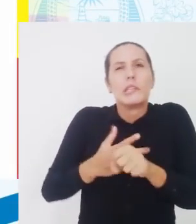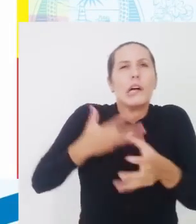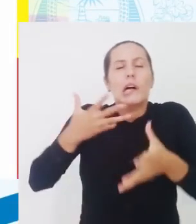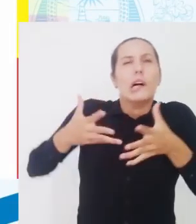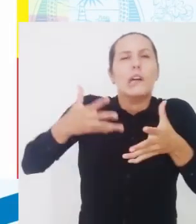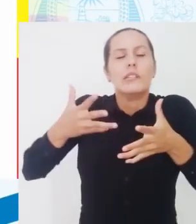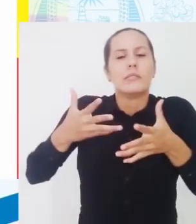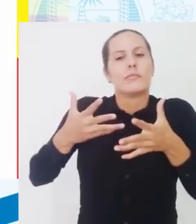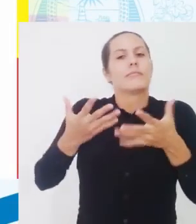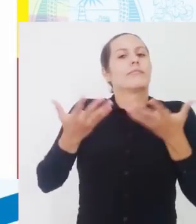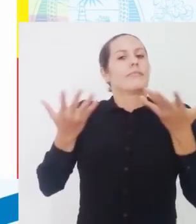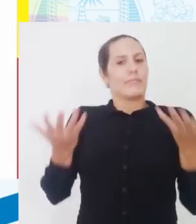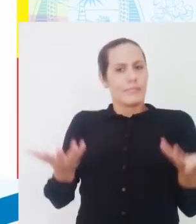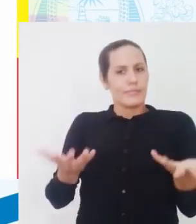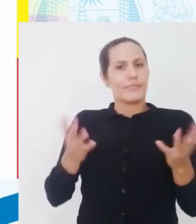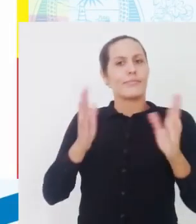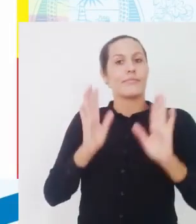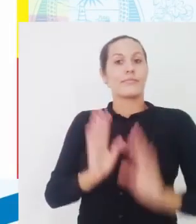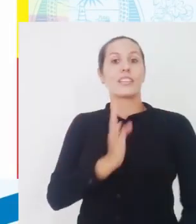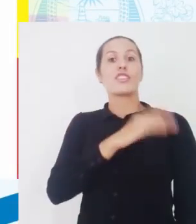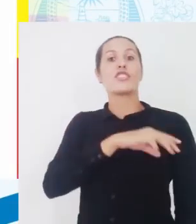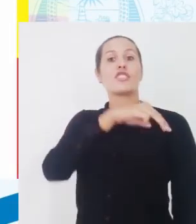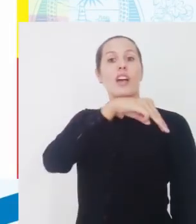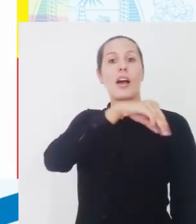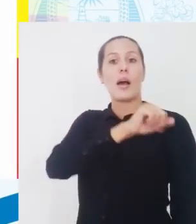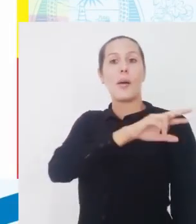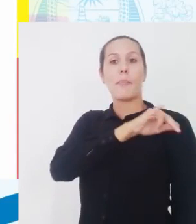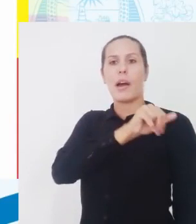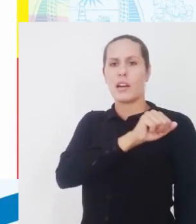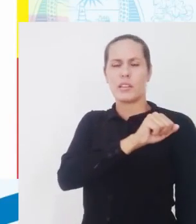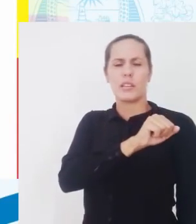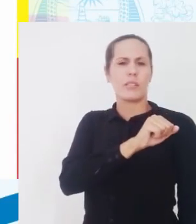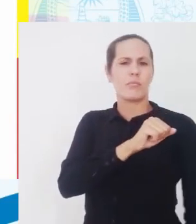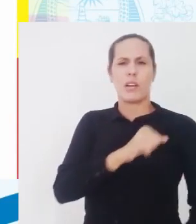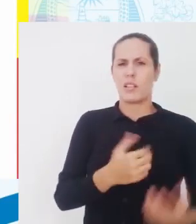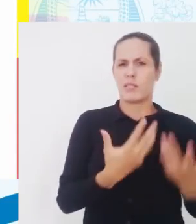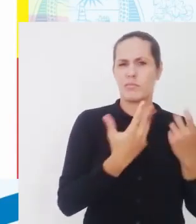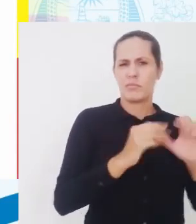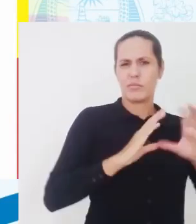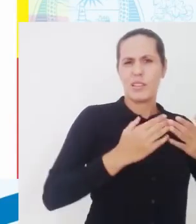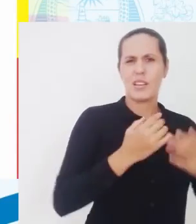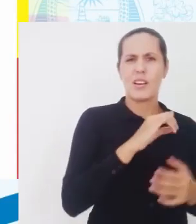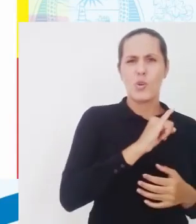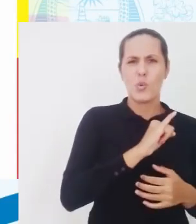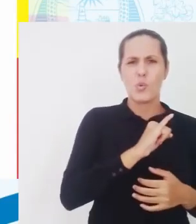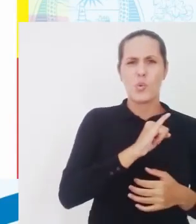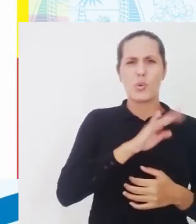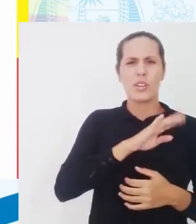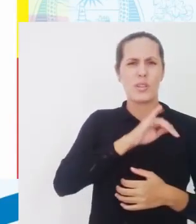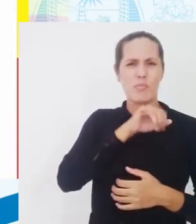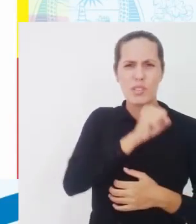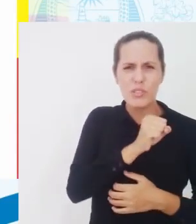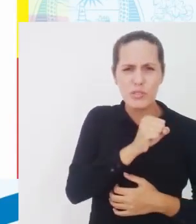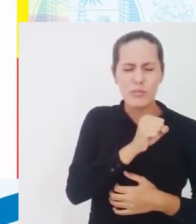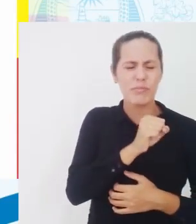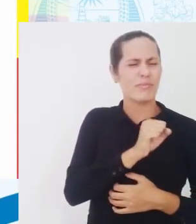a gente ouviu, ele é torcedor do Sport. Então, naturalmente, ele vai defender que o time dele tem